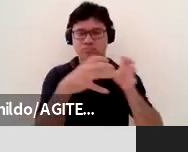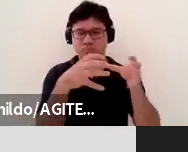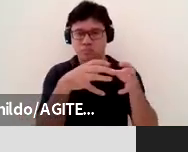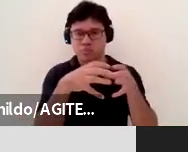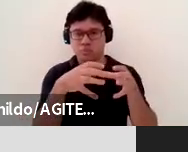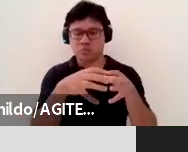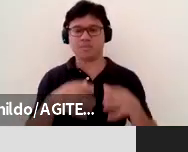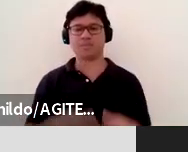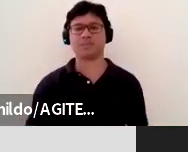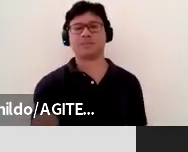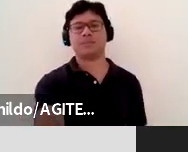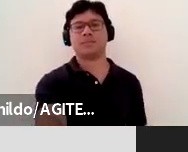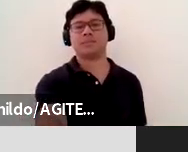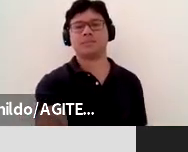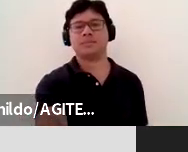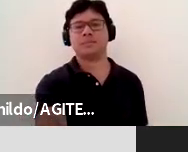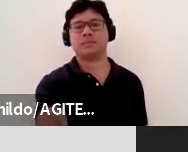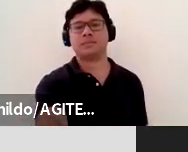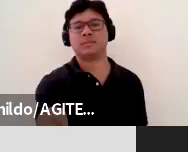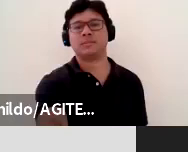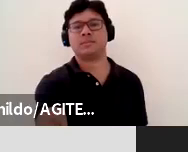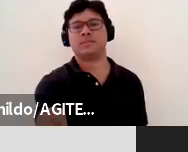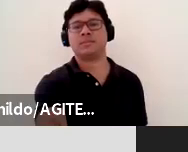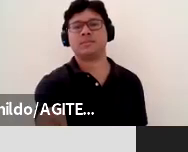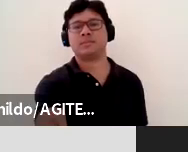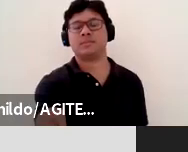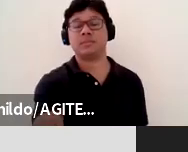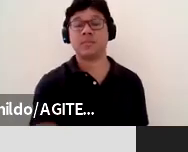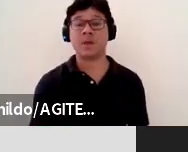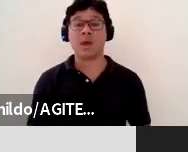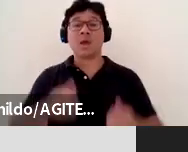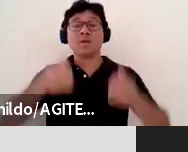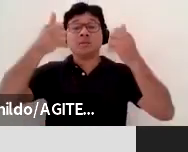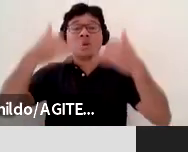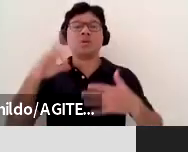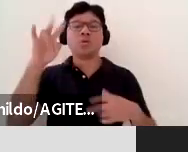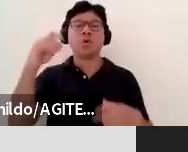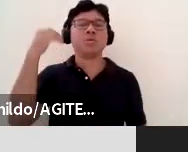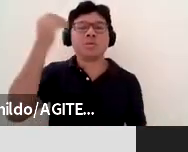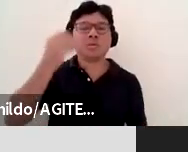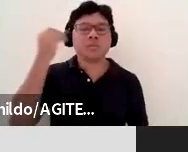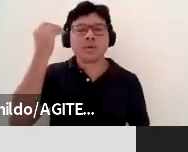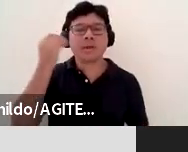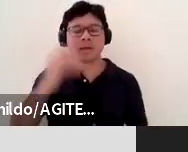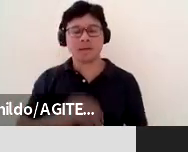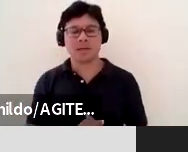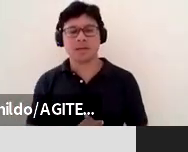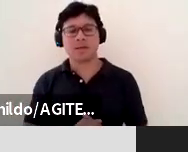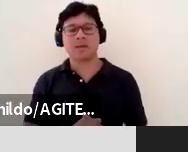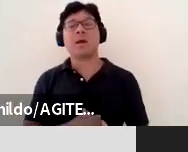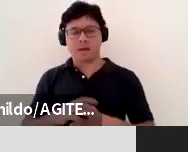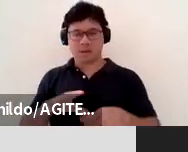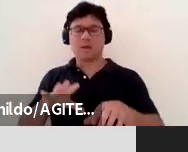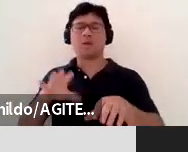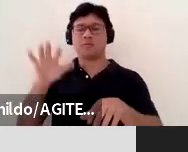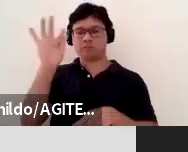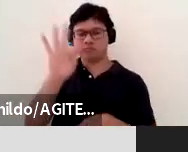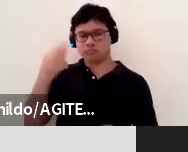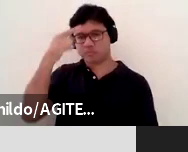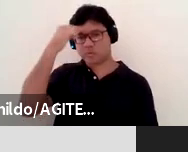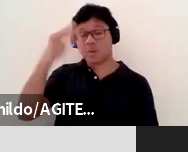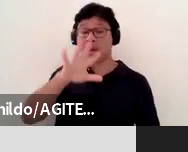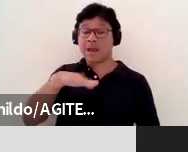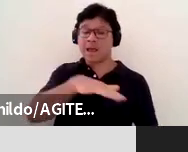Só para dar uma palhinha um pouco sobre a minha experiência, a minha formação também, a minha graduação foi na PUC, mas em